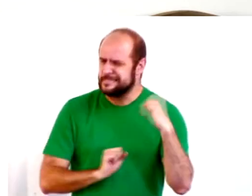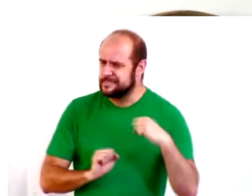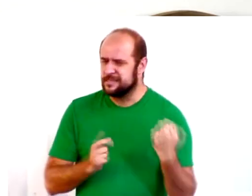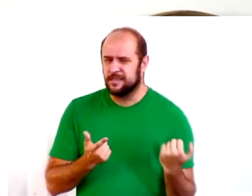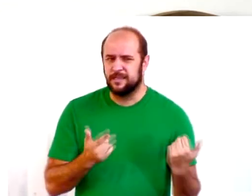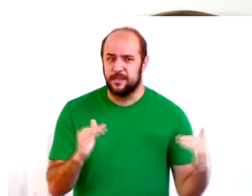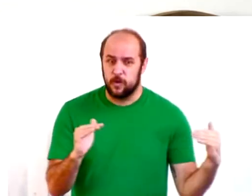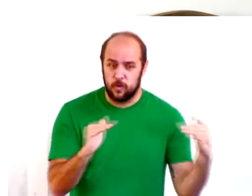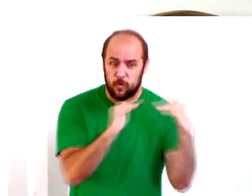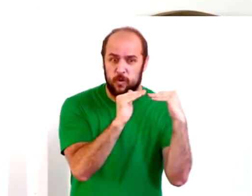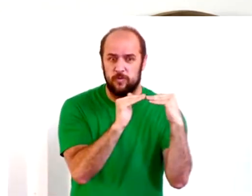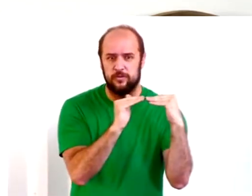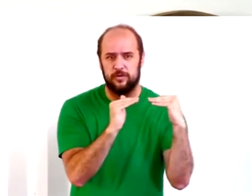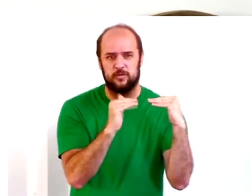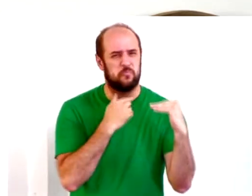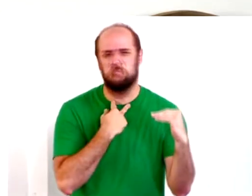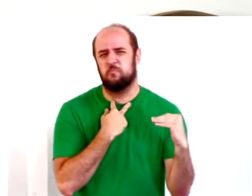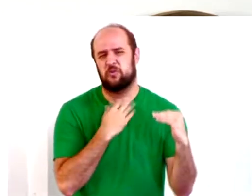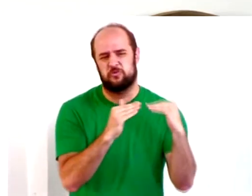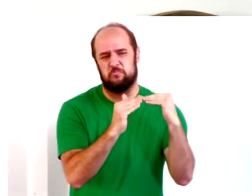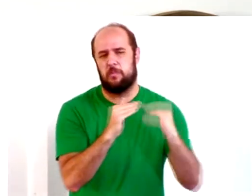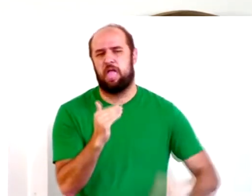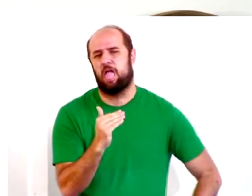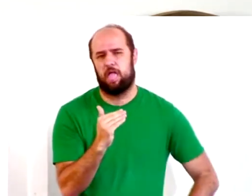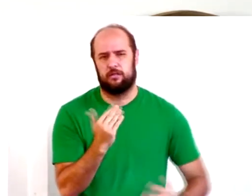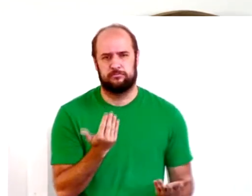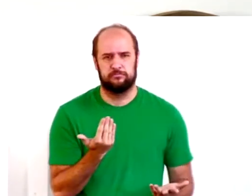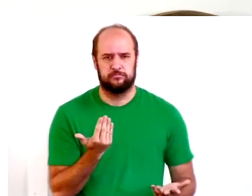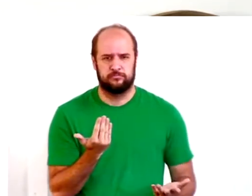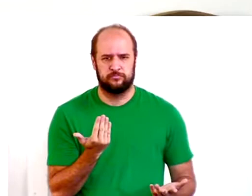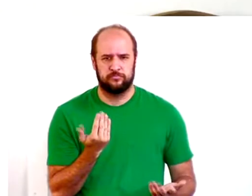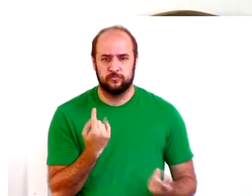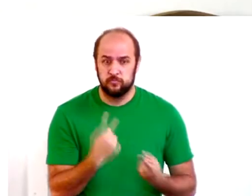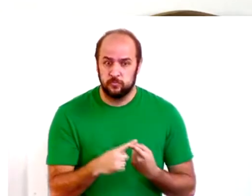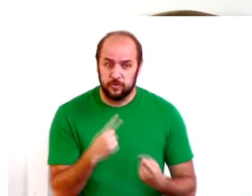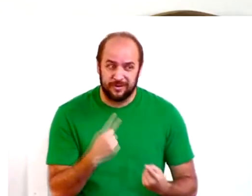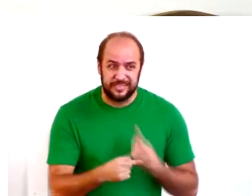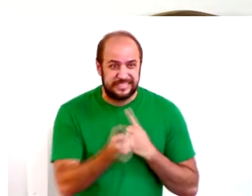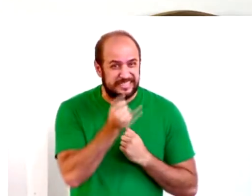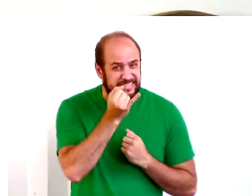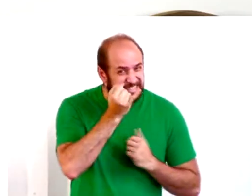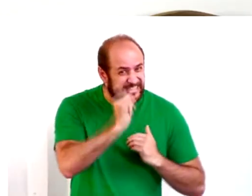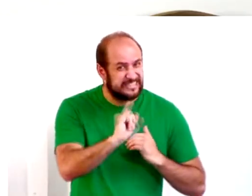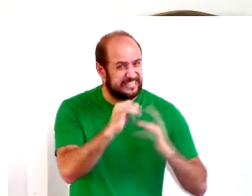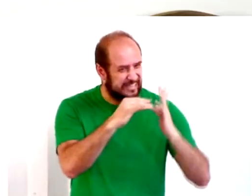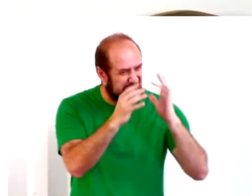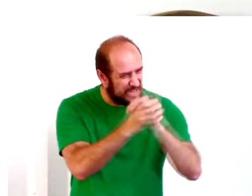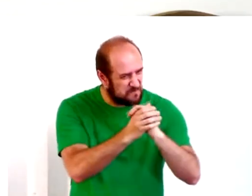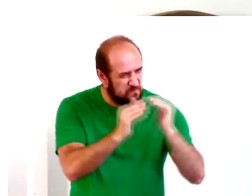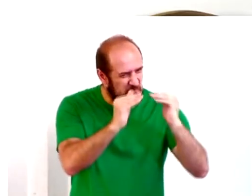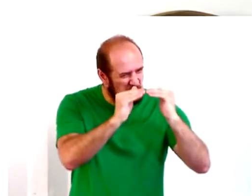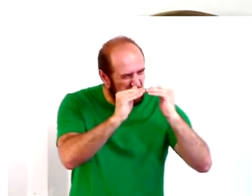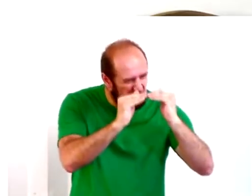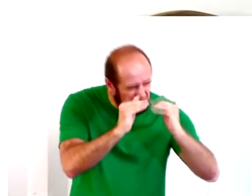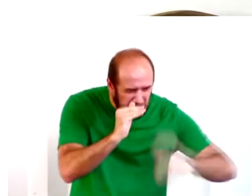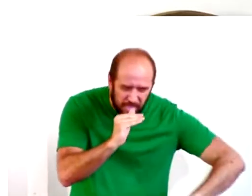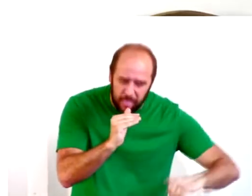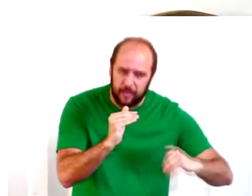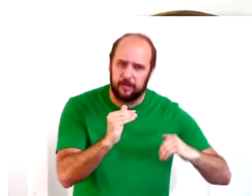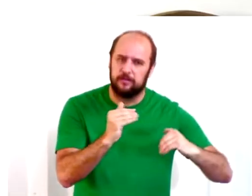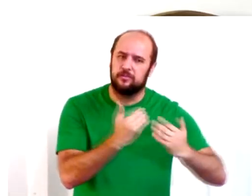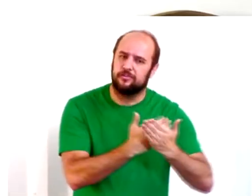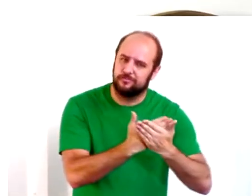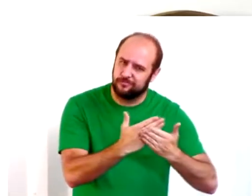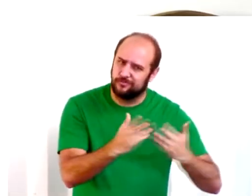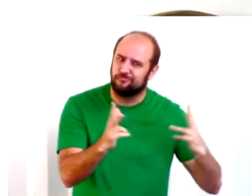é um acordo, ele não pode ser descumprido, porque se ele for descumprido, você começa a ter conflito